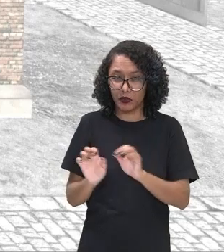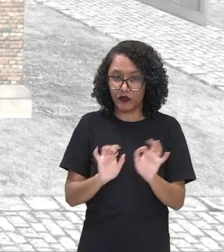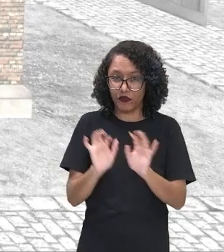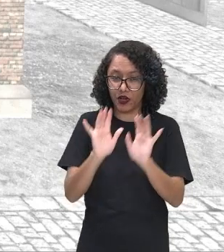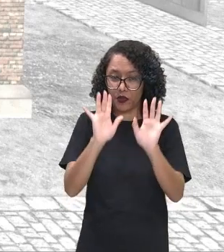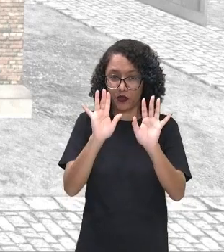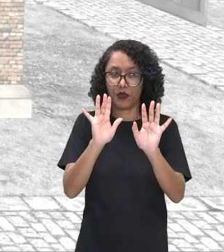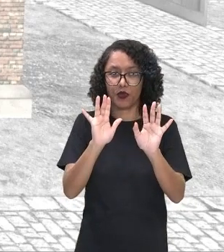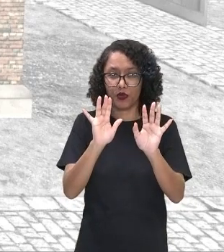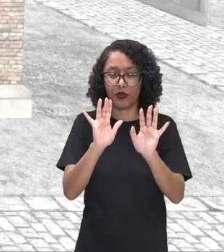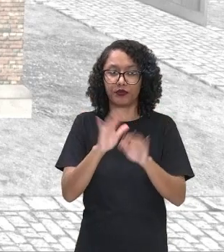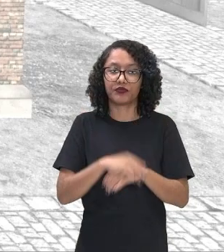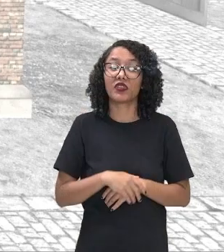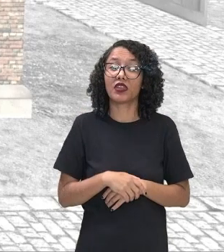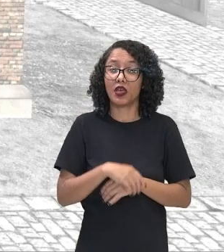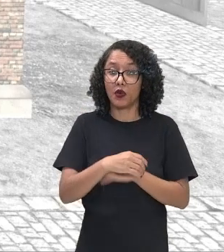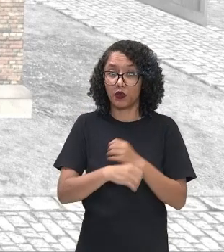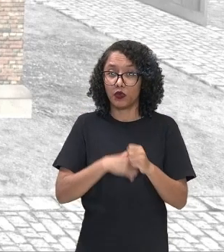que em